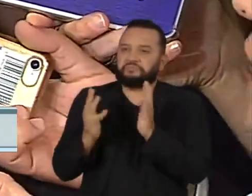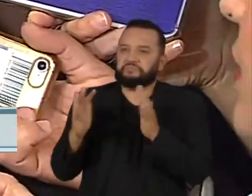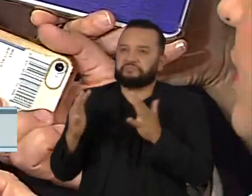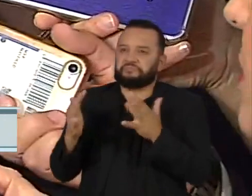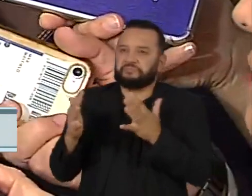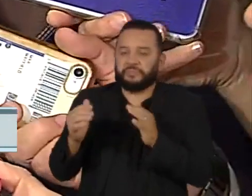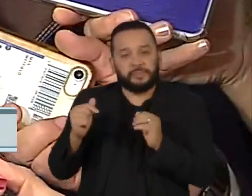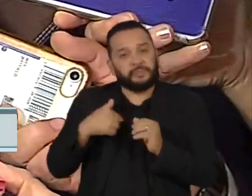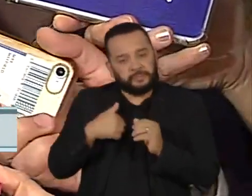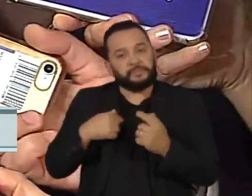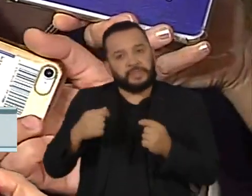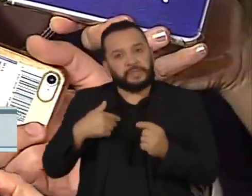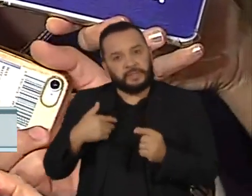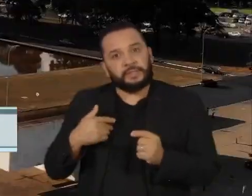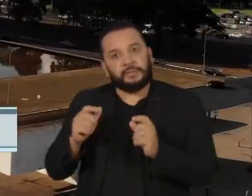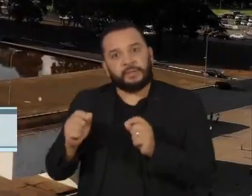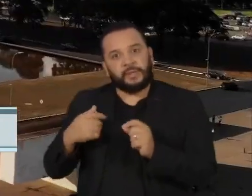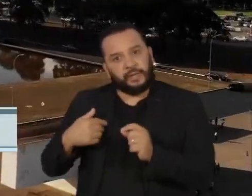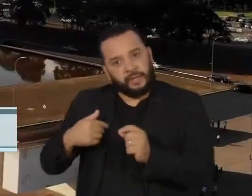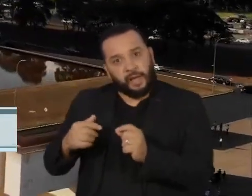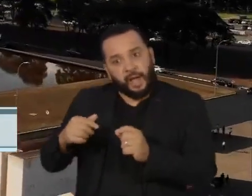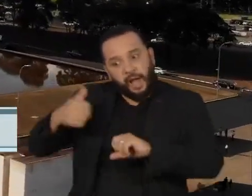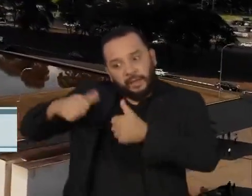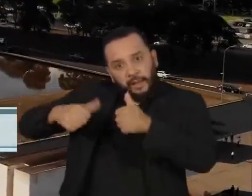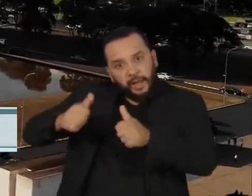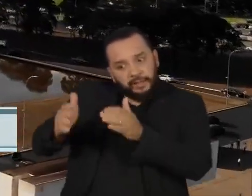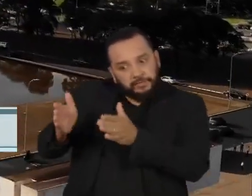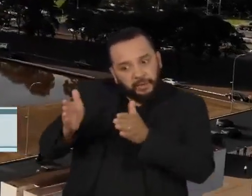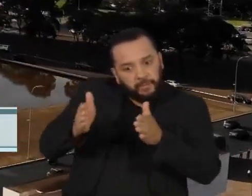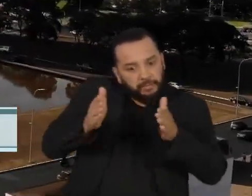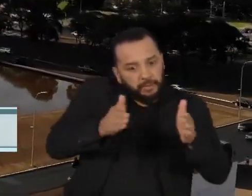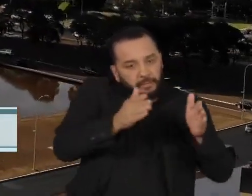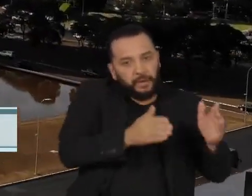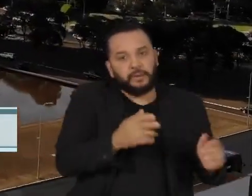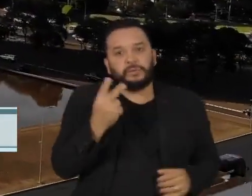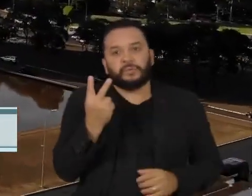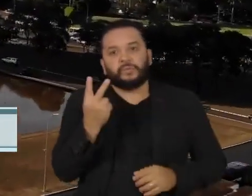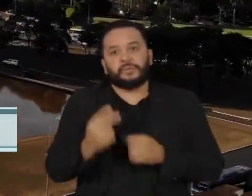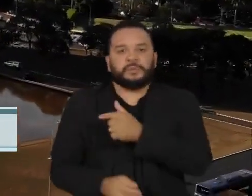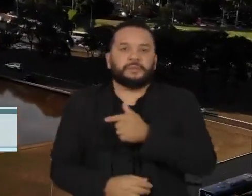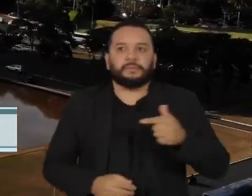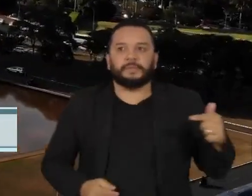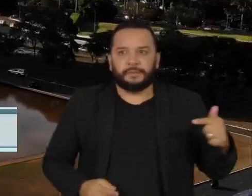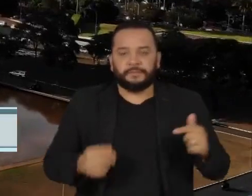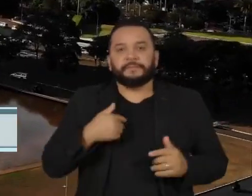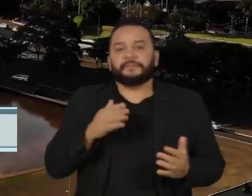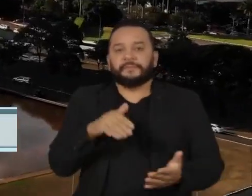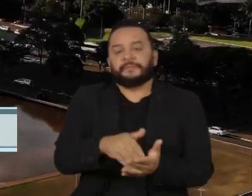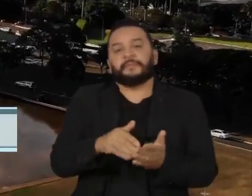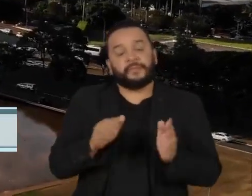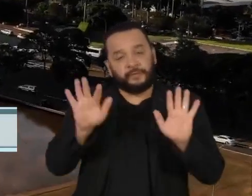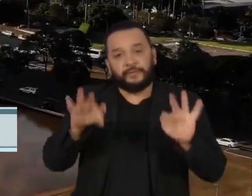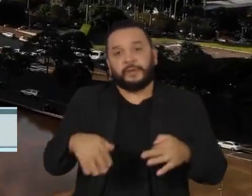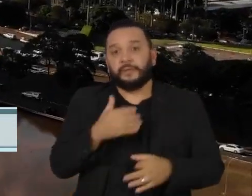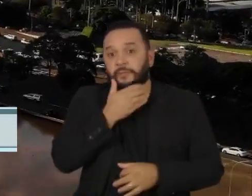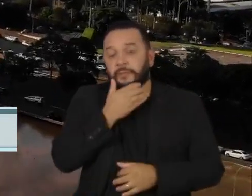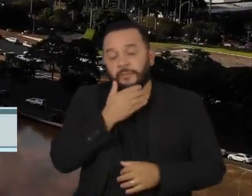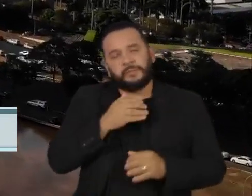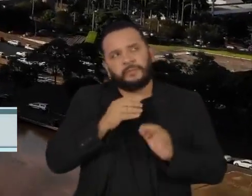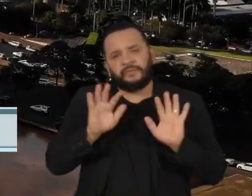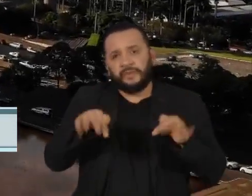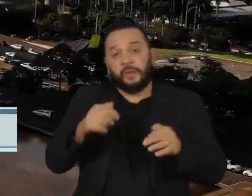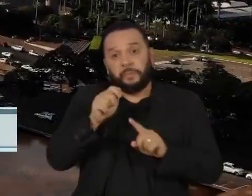delas acabe em 2 semanas. Ele estima também que até o fim do mês o Congresso deve instalar